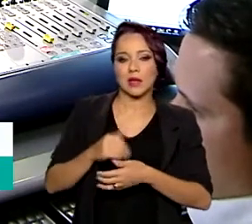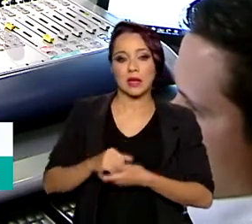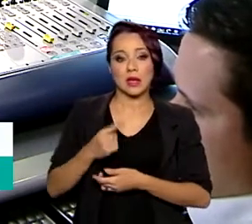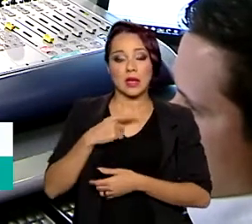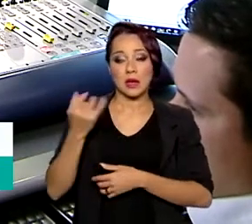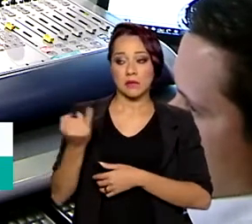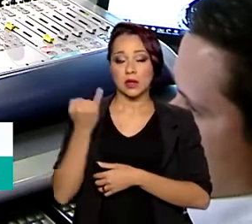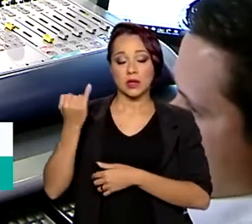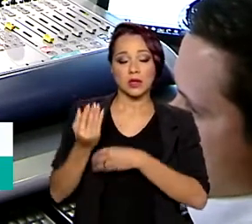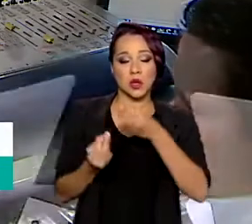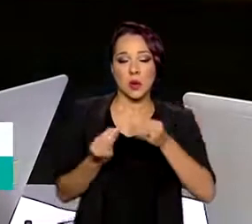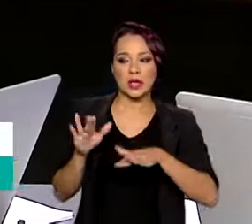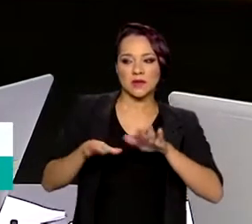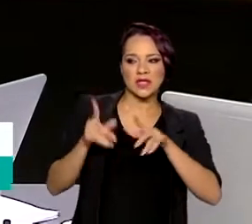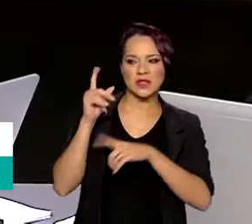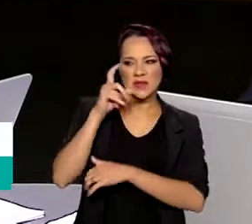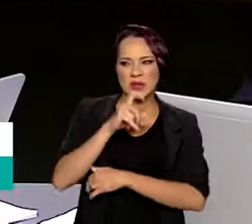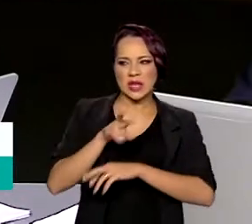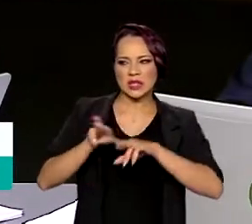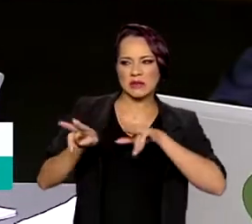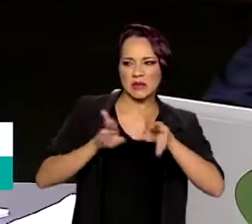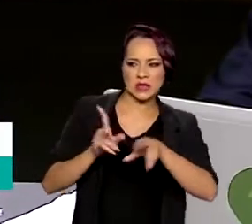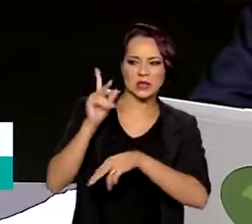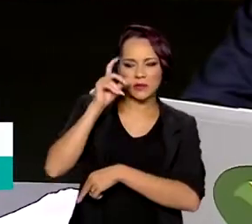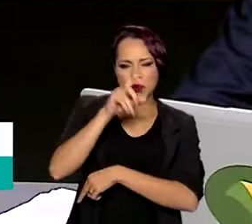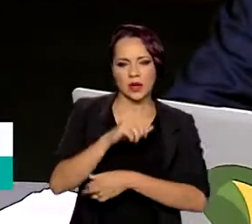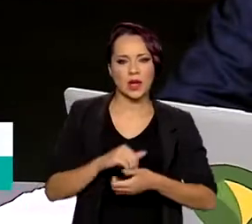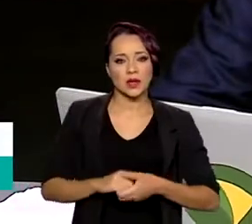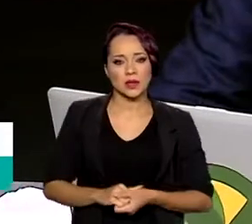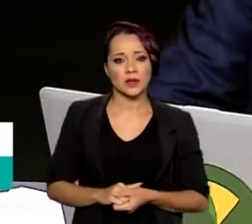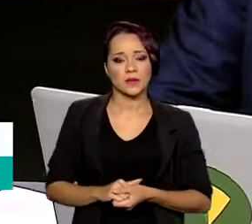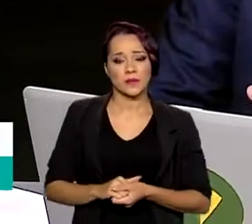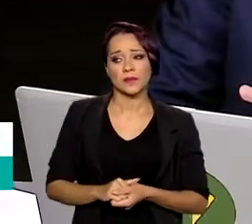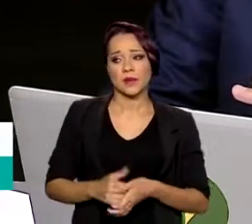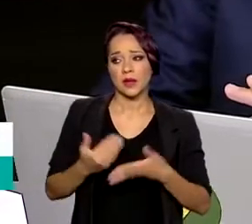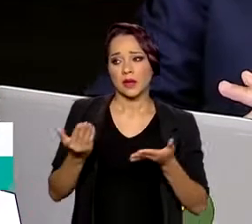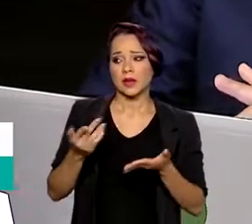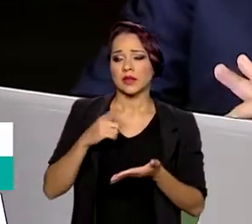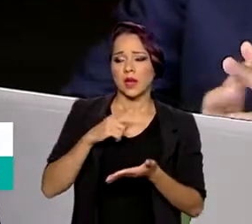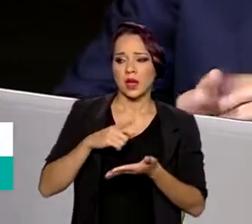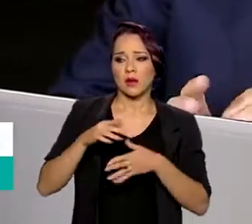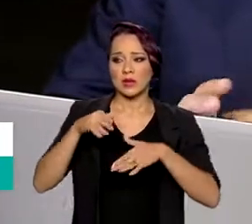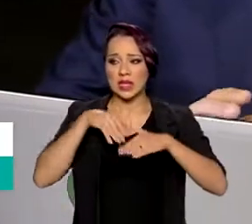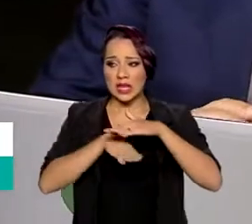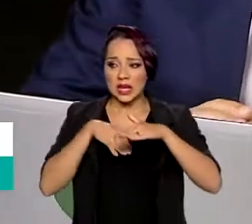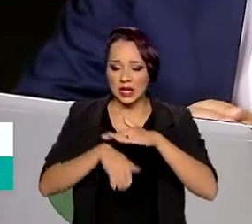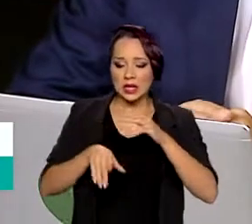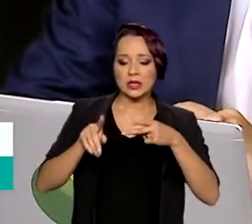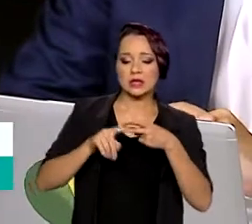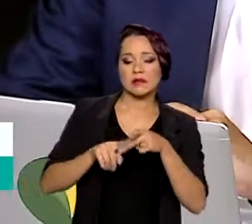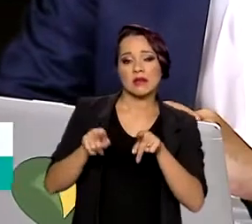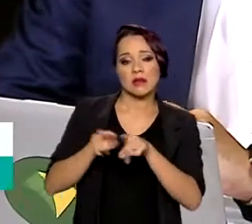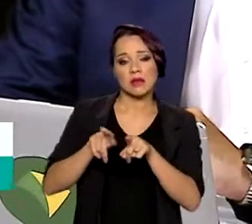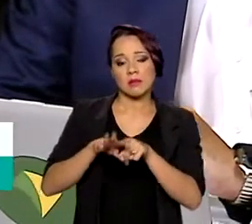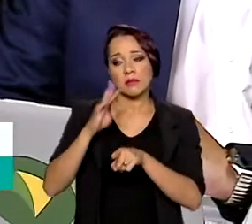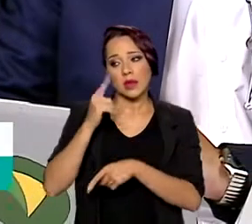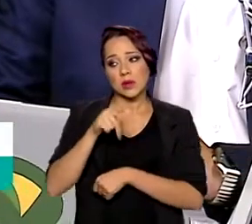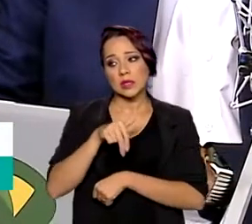estou encontrando fora da área é pela mobilidade de nossos atacantes, o conhecimento que temos de nosso